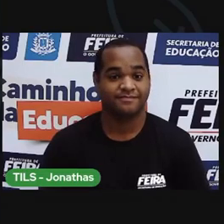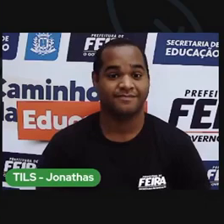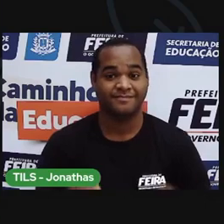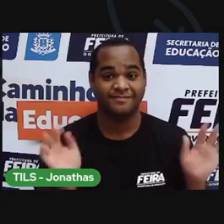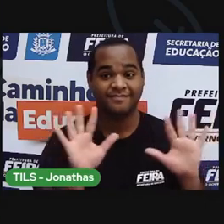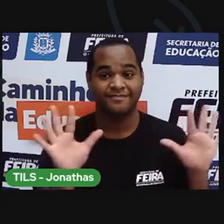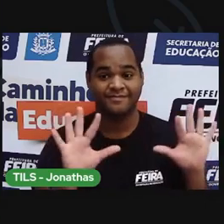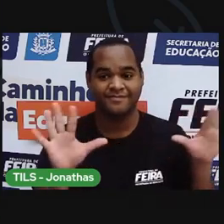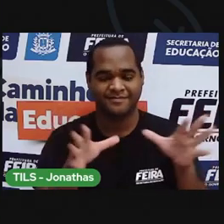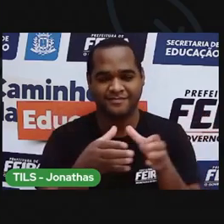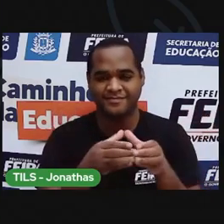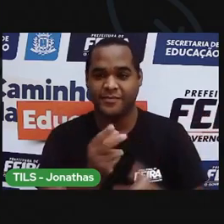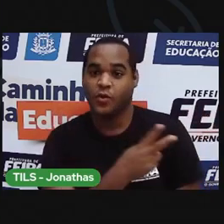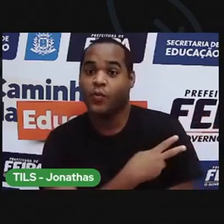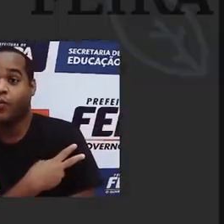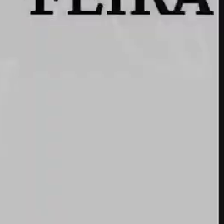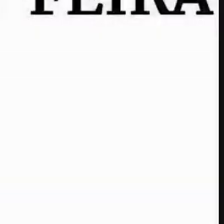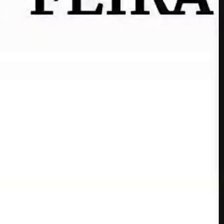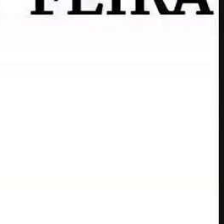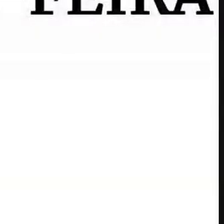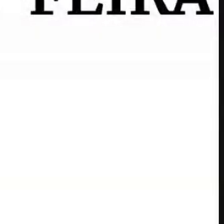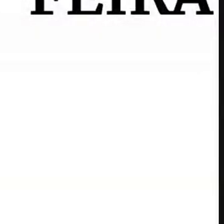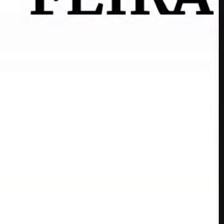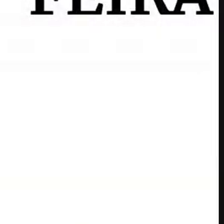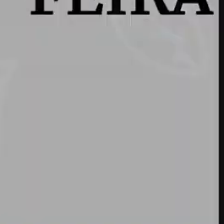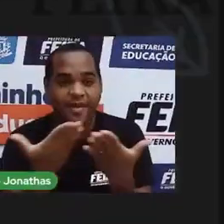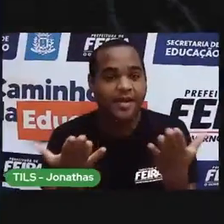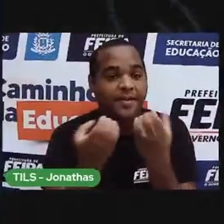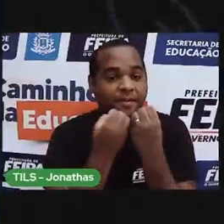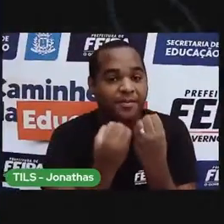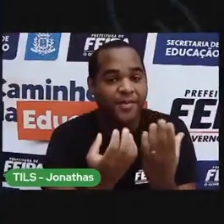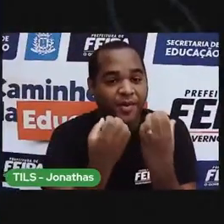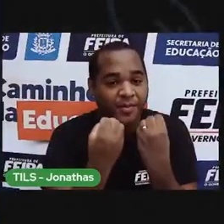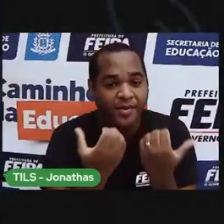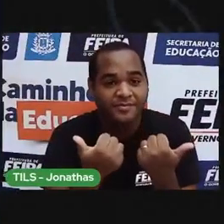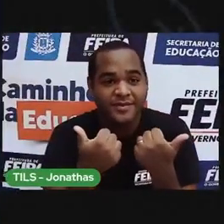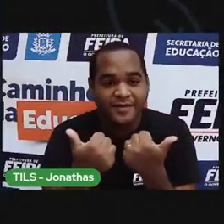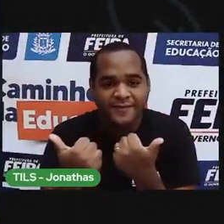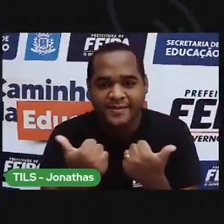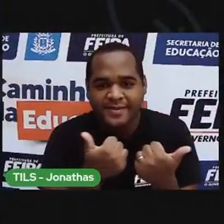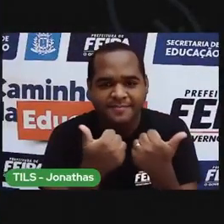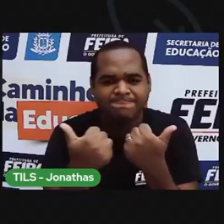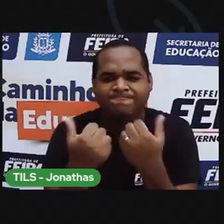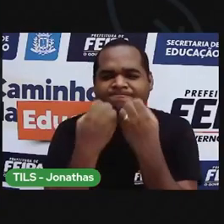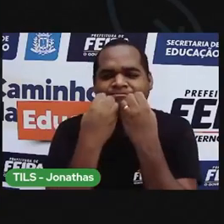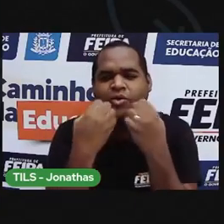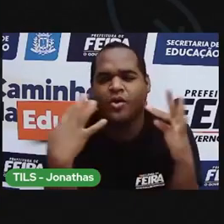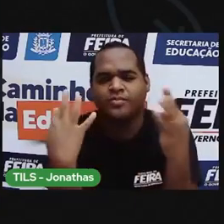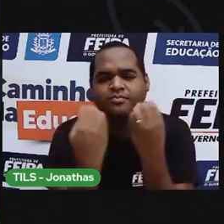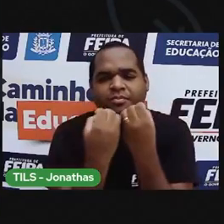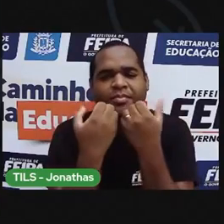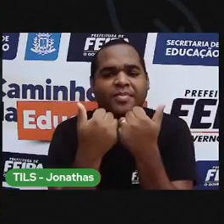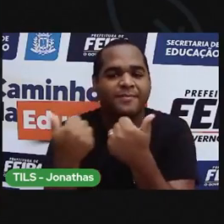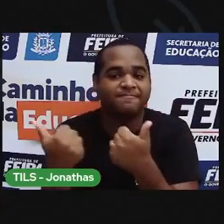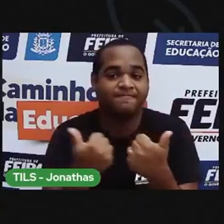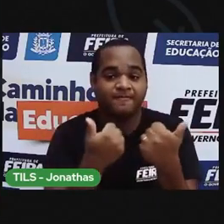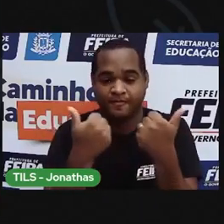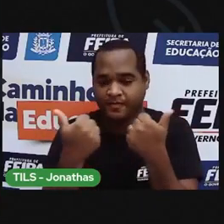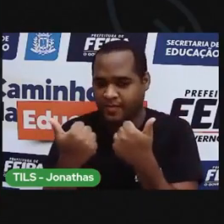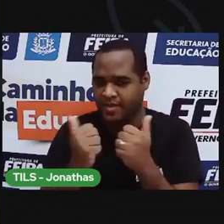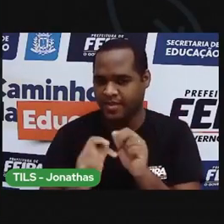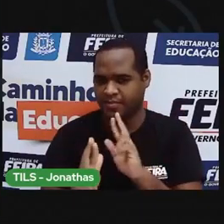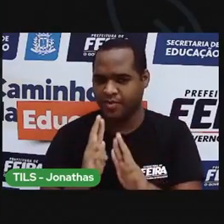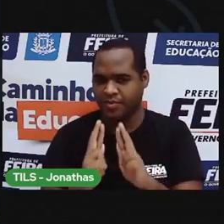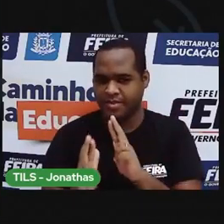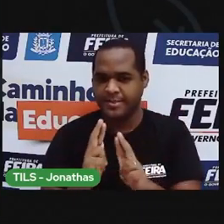Olá, segundo ano! Como vocês estão? Eu espero que estejam tudo muito bem.